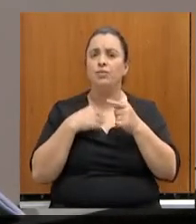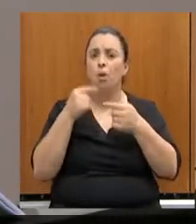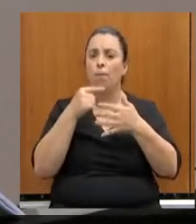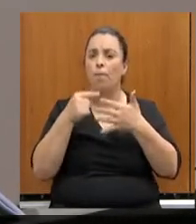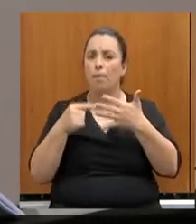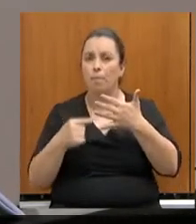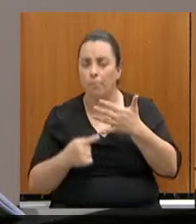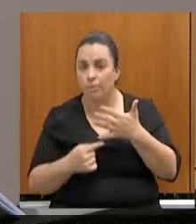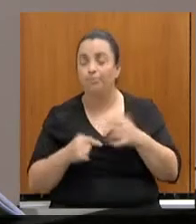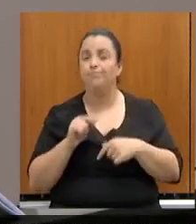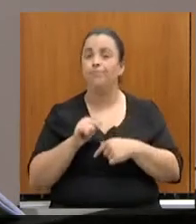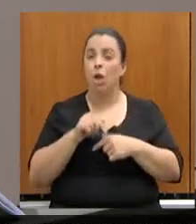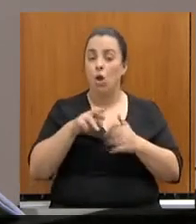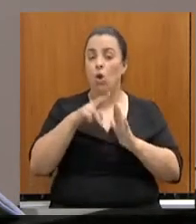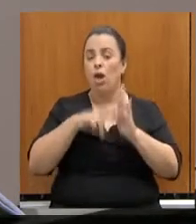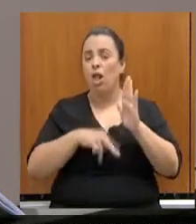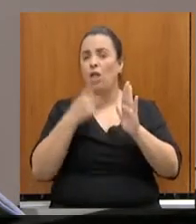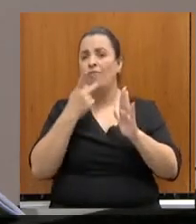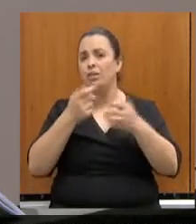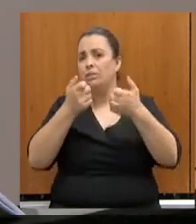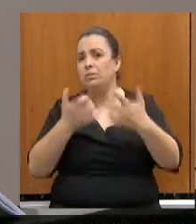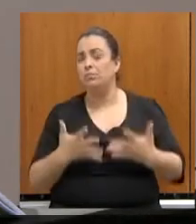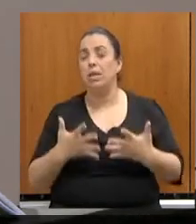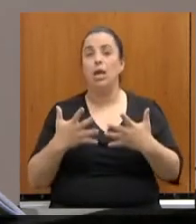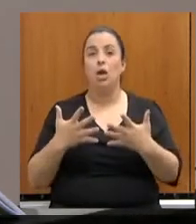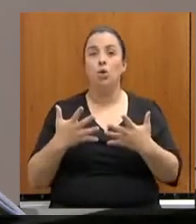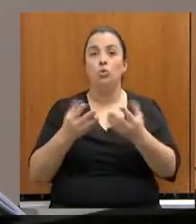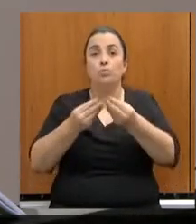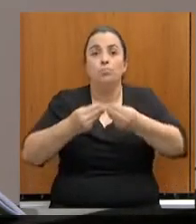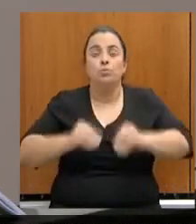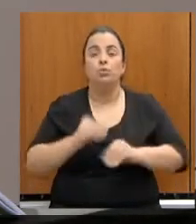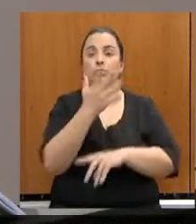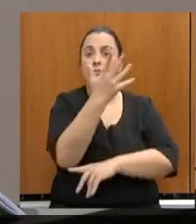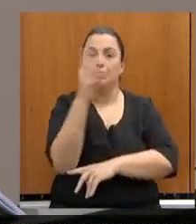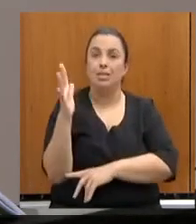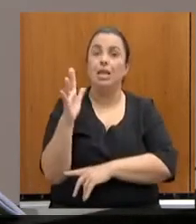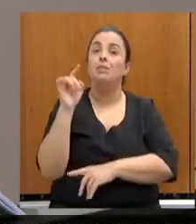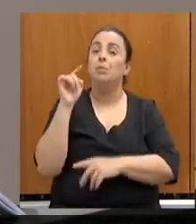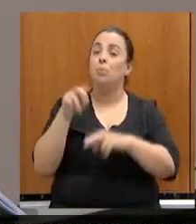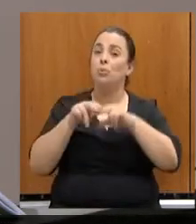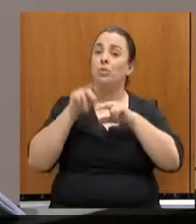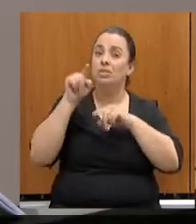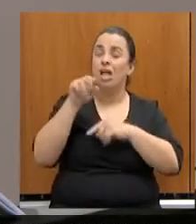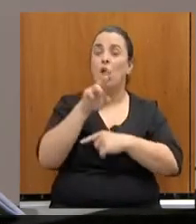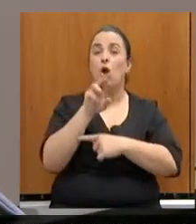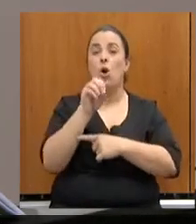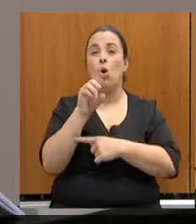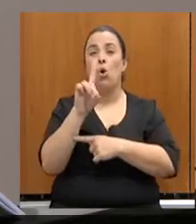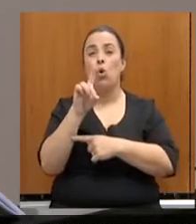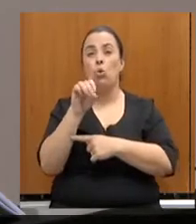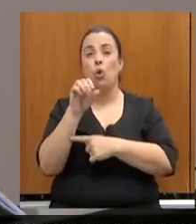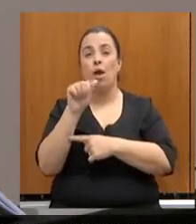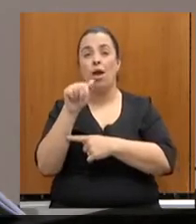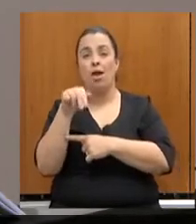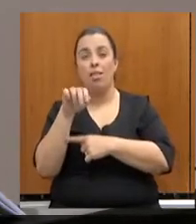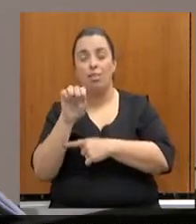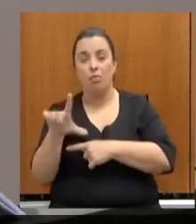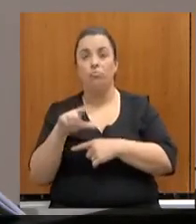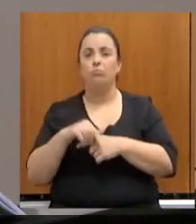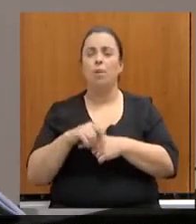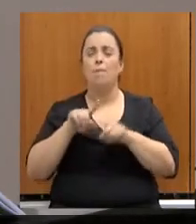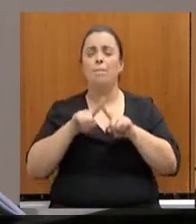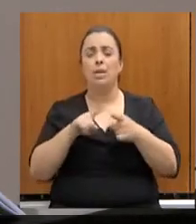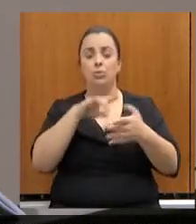ela a Dori fala sobre os impactos ambientais de parte né do Rodoanel a documentação não Analisa